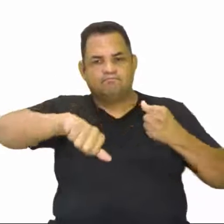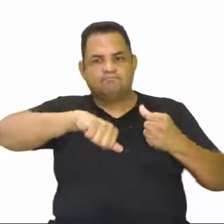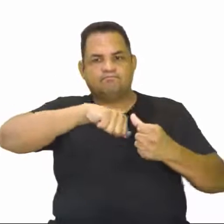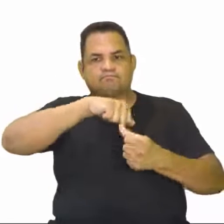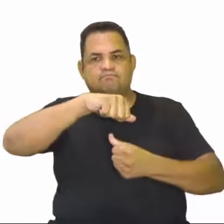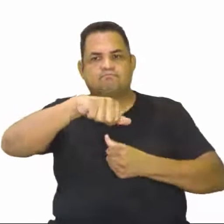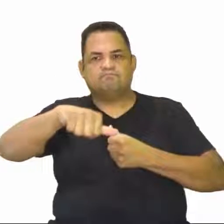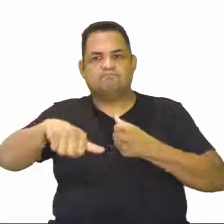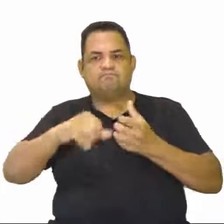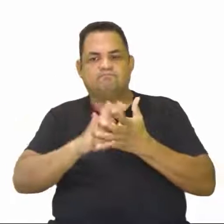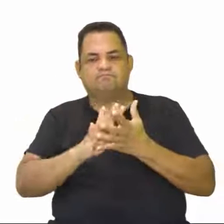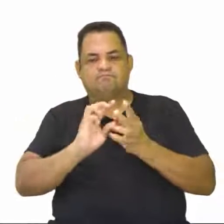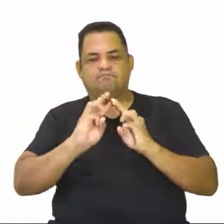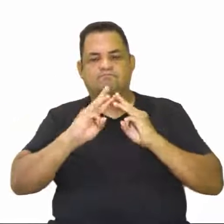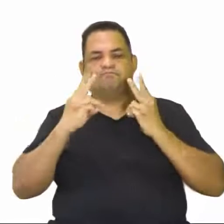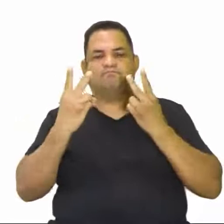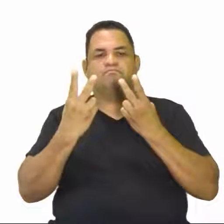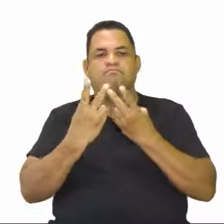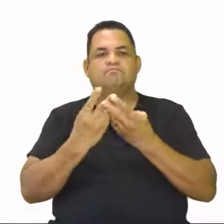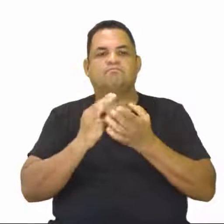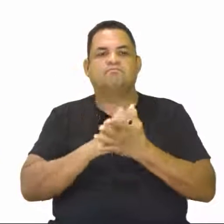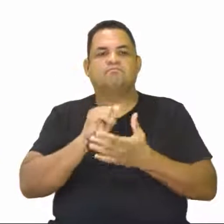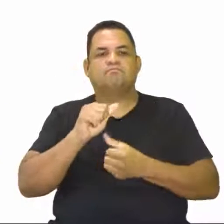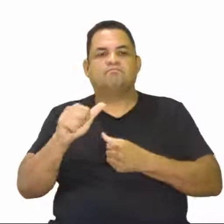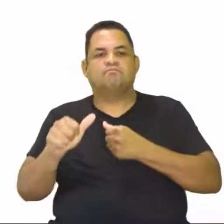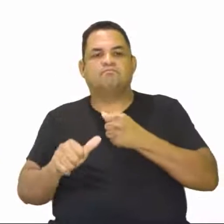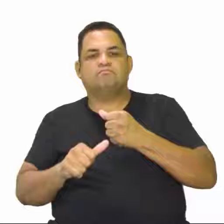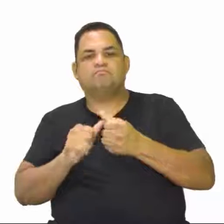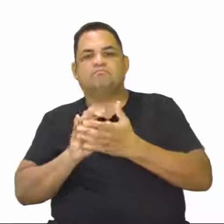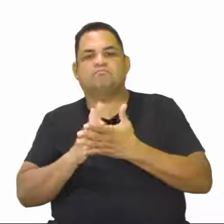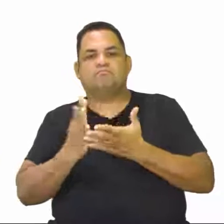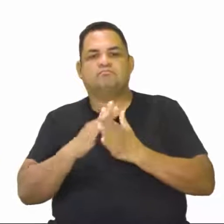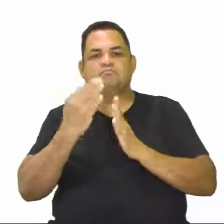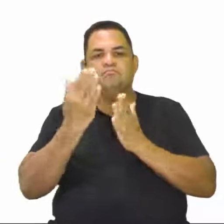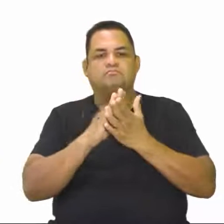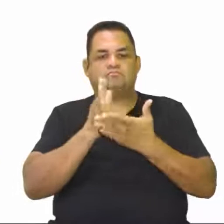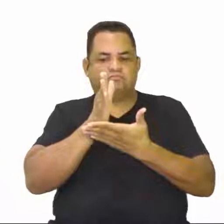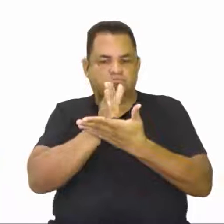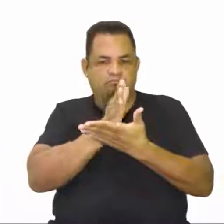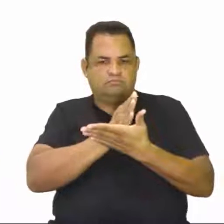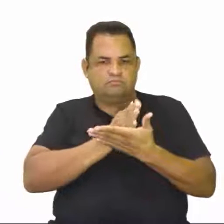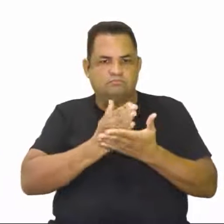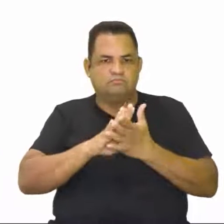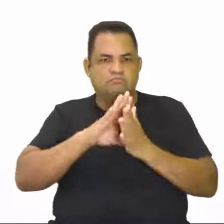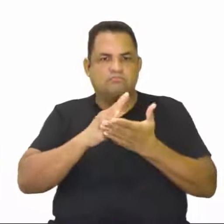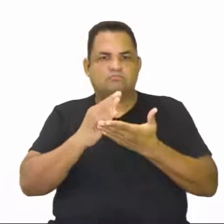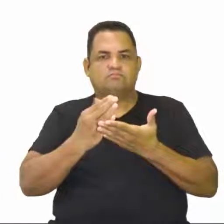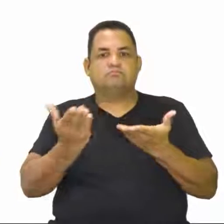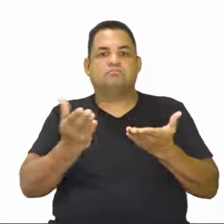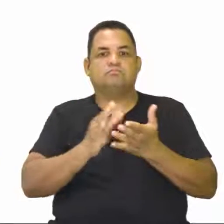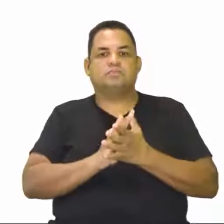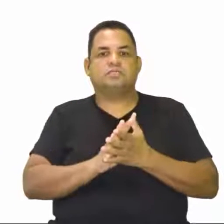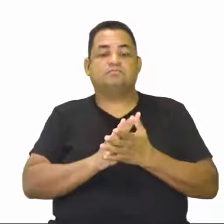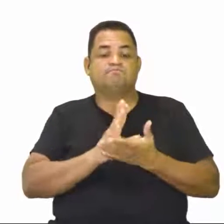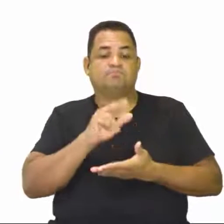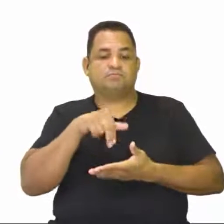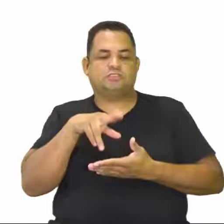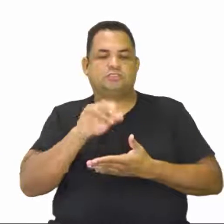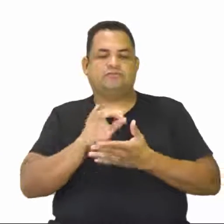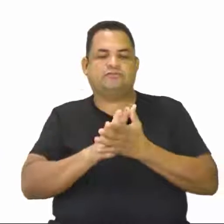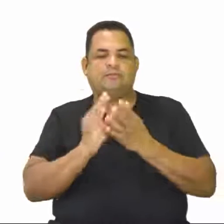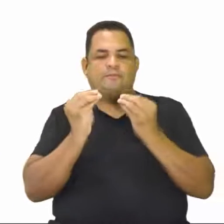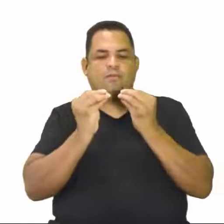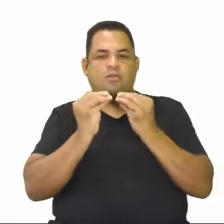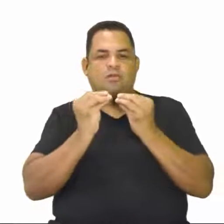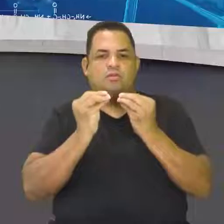a transformação da matéria, alterando sua constituição em nível molecular. E essa